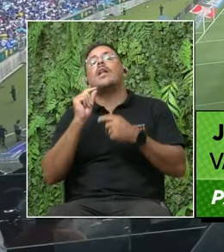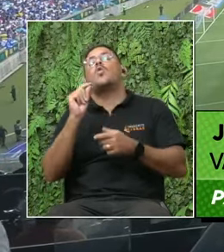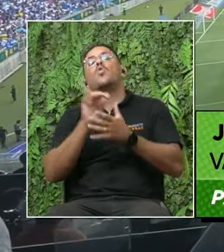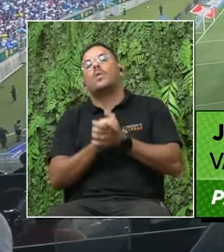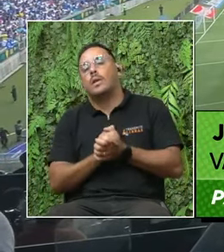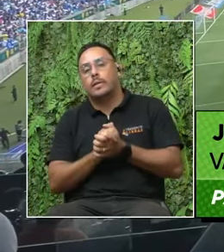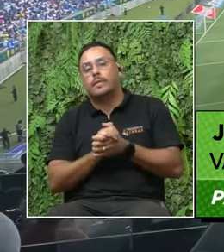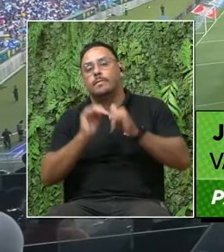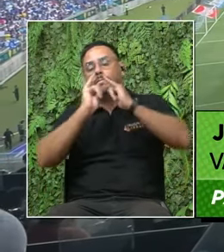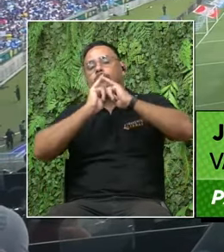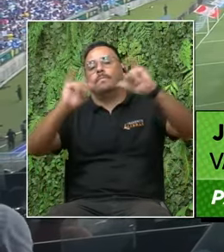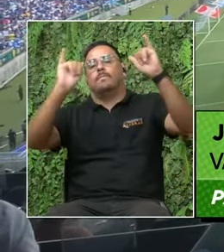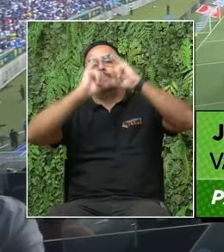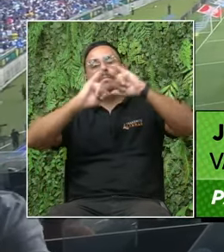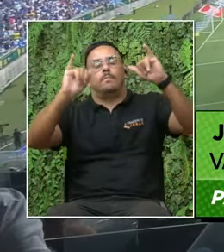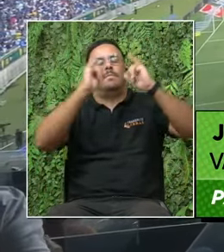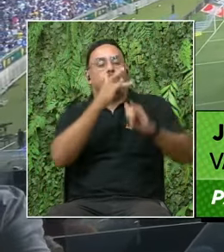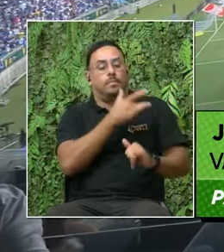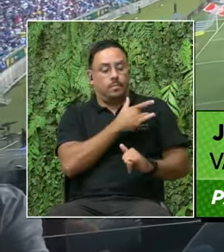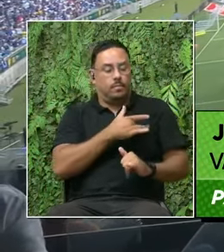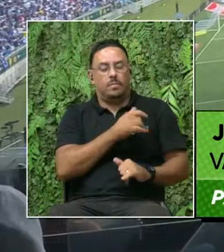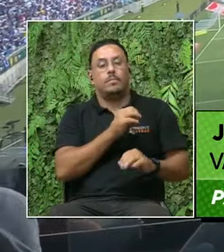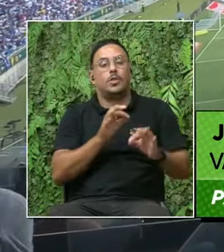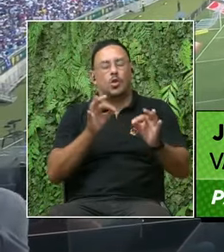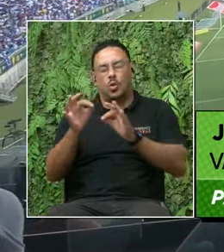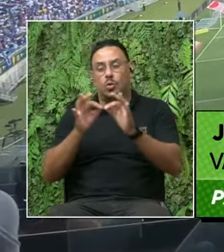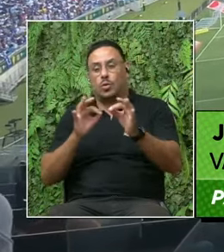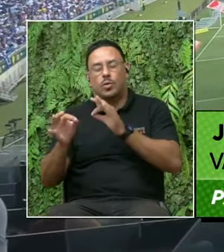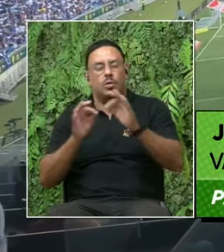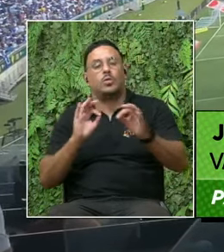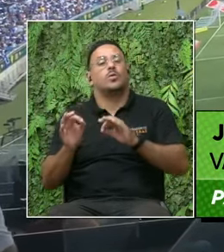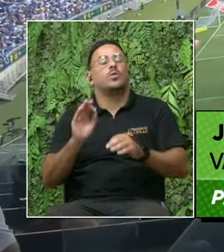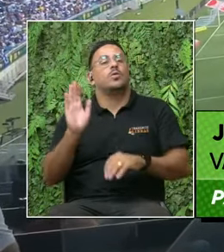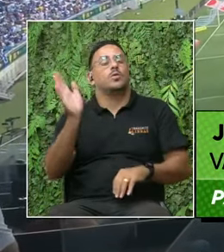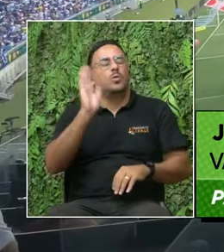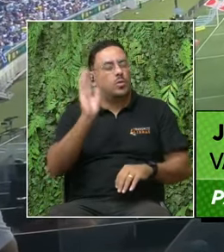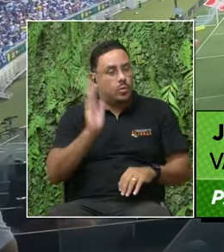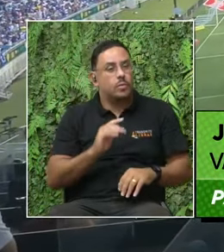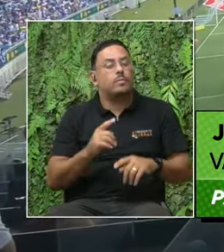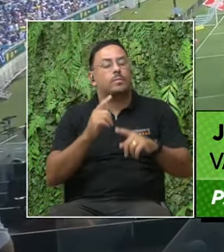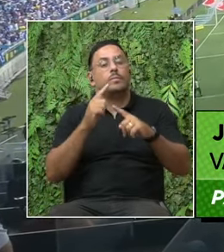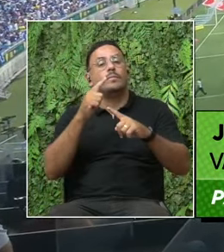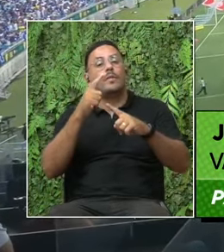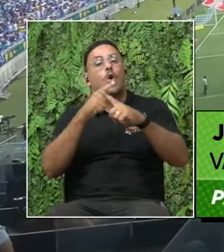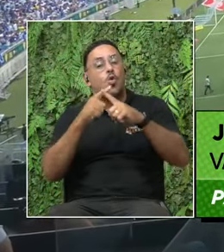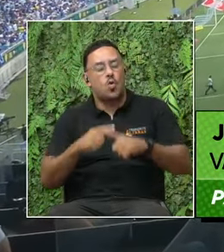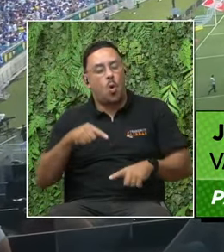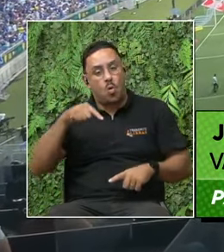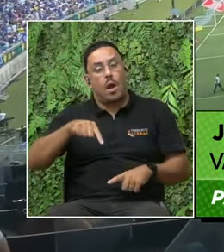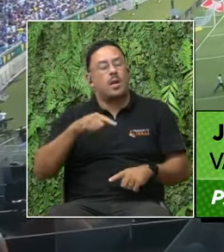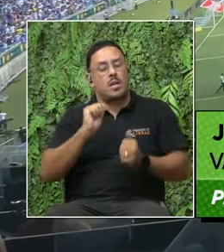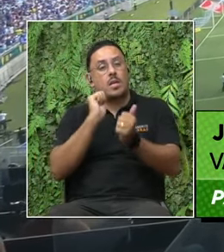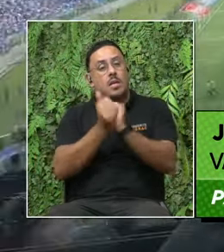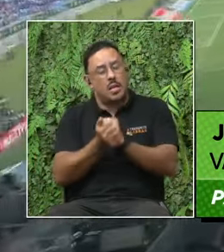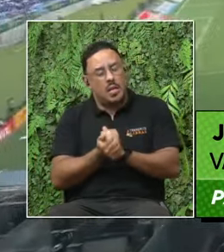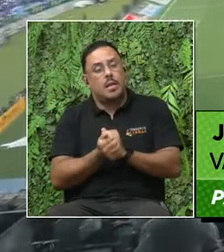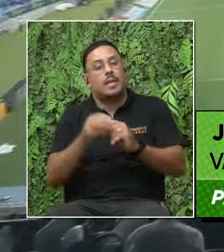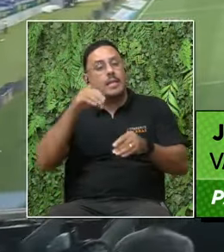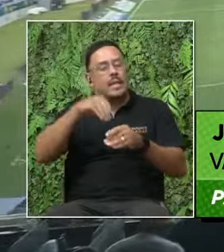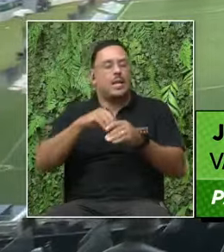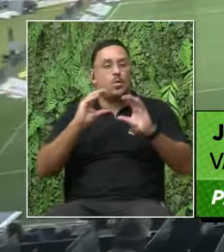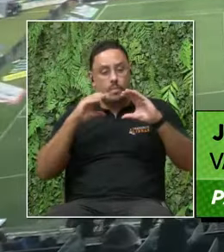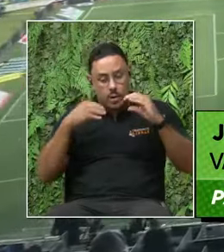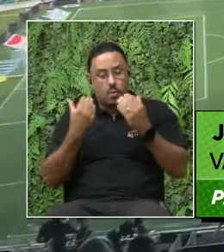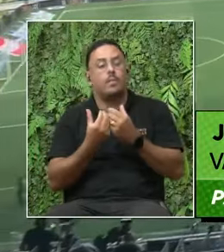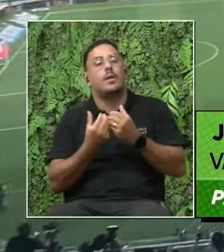fazer uma campanha para o Cruzeiro organizar um jogo de despedida do Marcelo Moreno aqui no Mineirão tá tem que ter um jogo